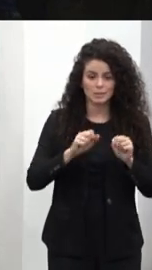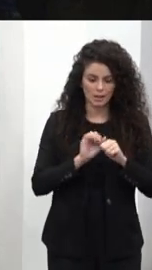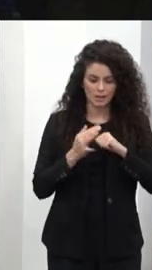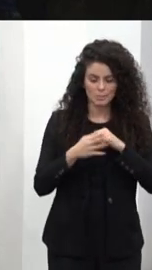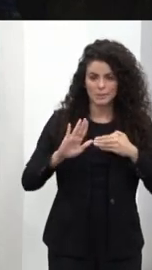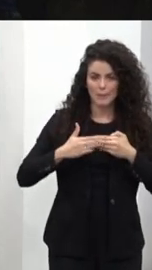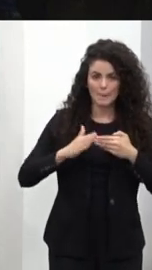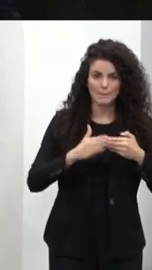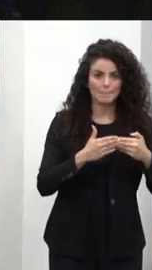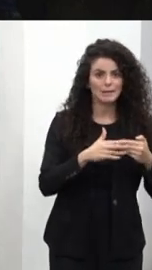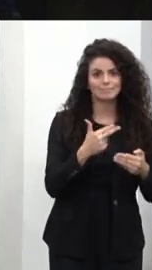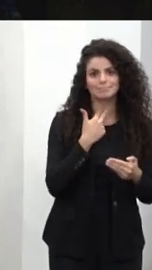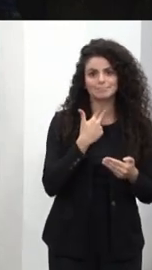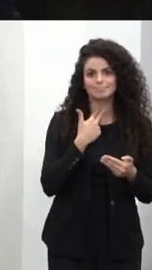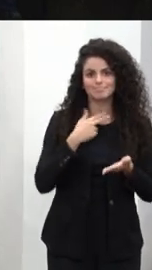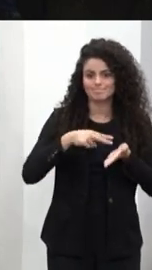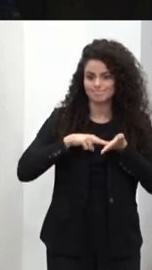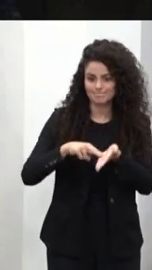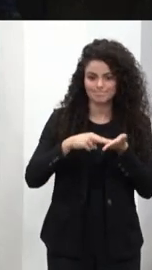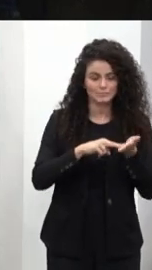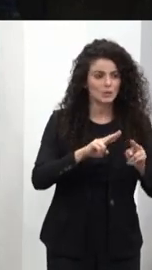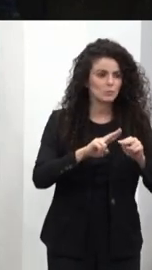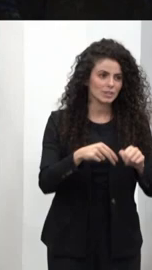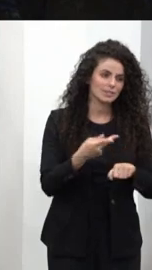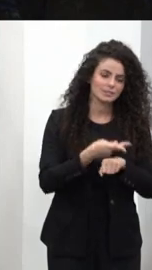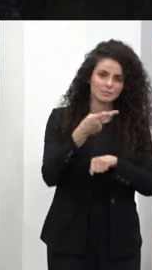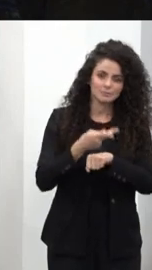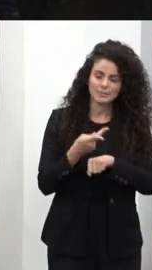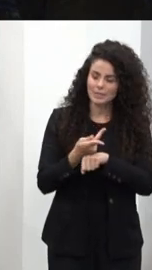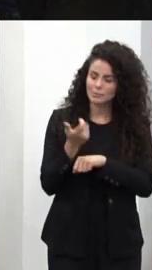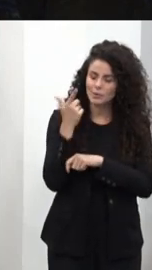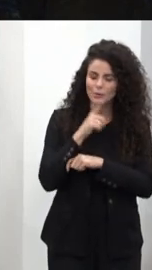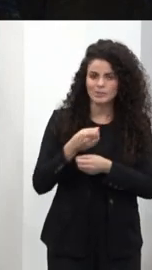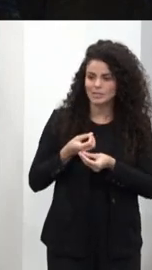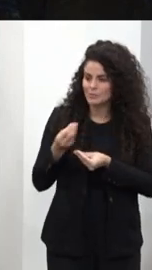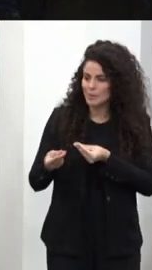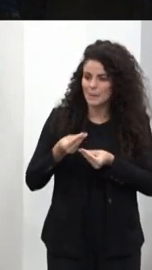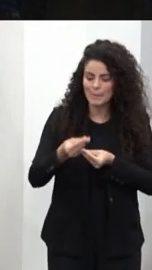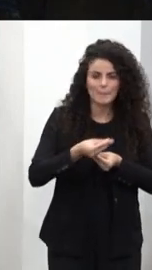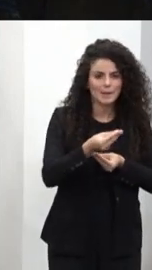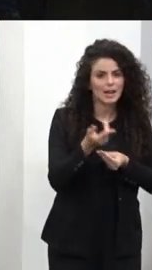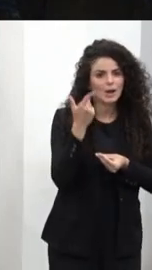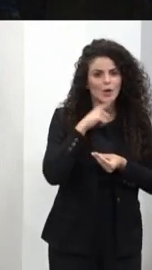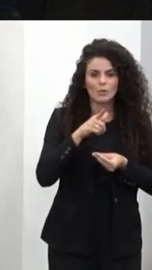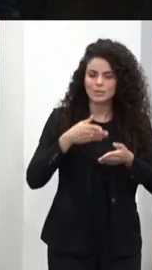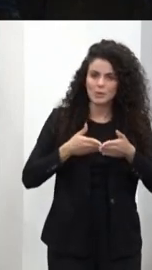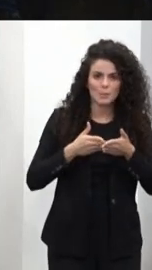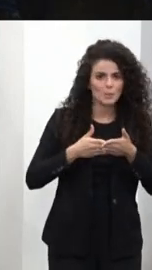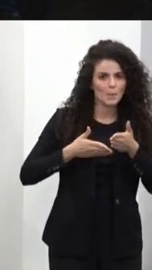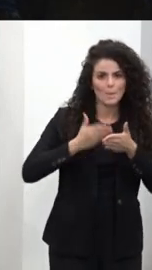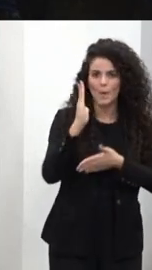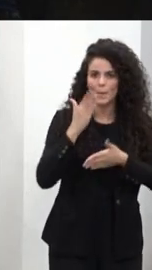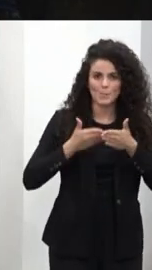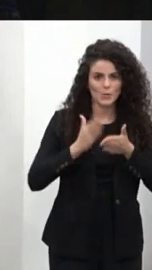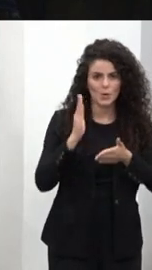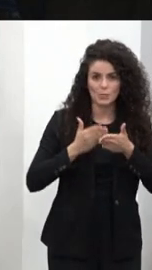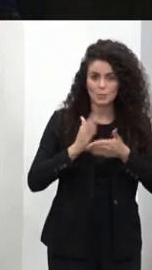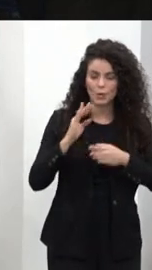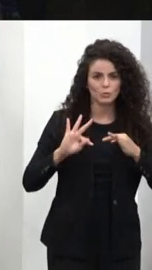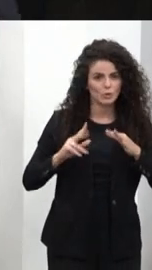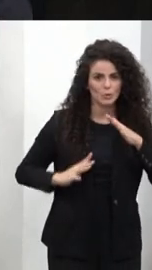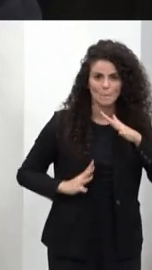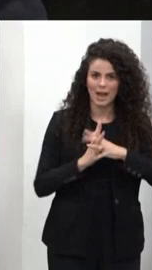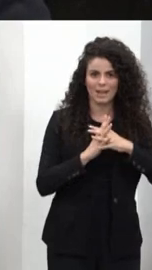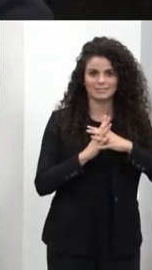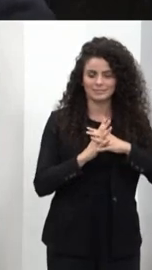naquela ocasião para que o prêmio se mantivesse o prêmio se Manteve bateu todos os recordes nós batemos todos os recortes também de acesso no aos nossos